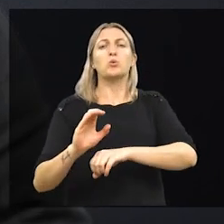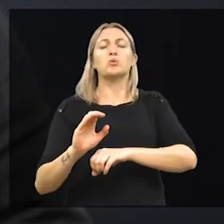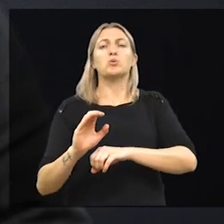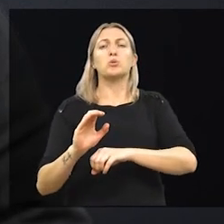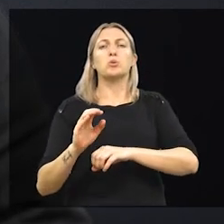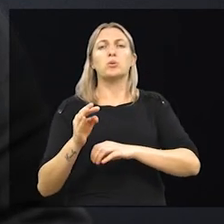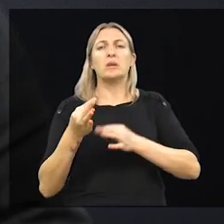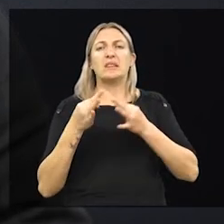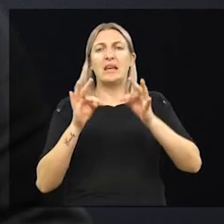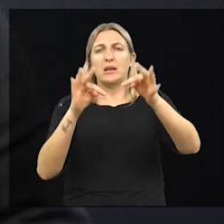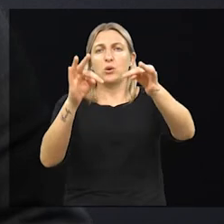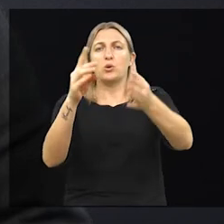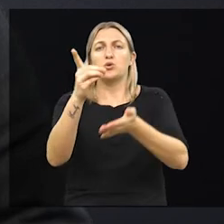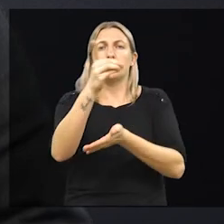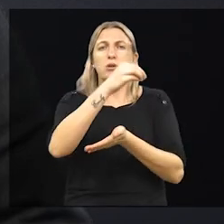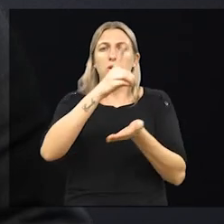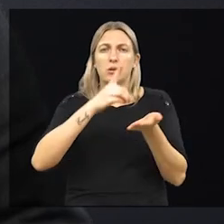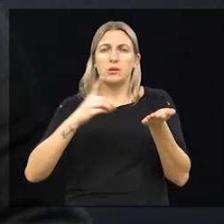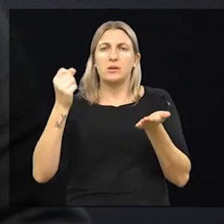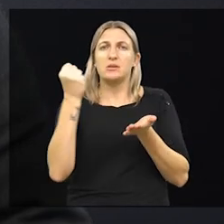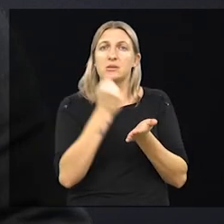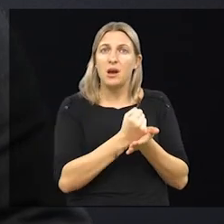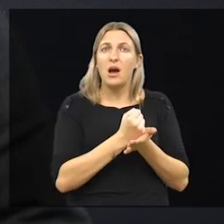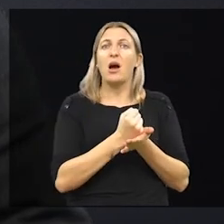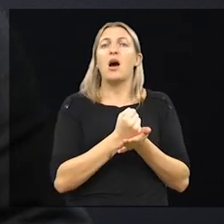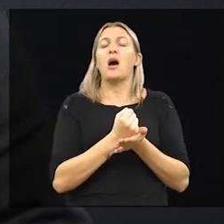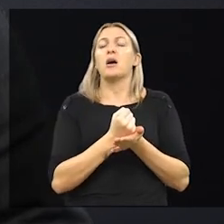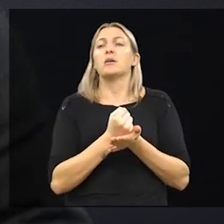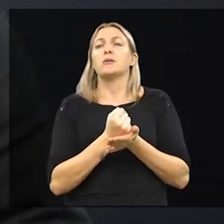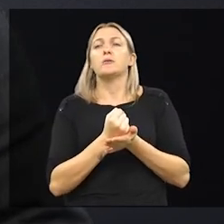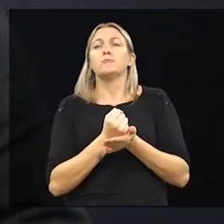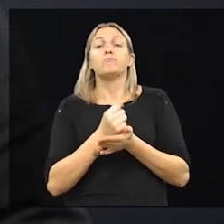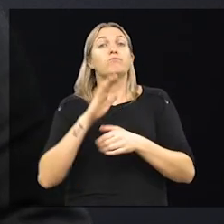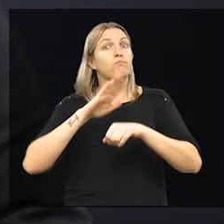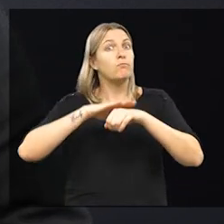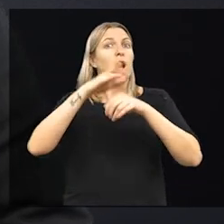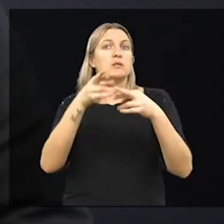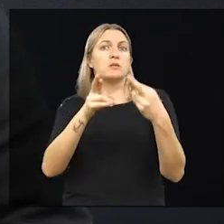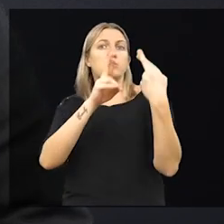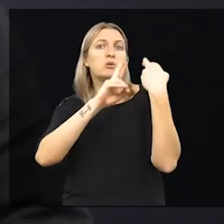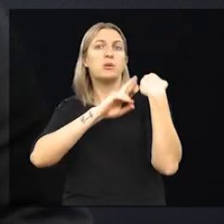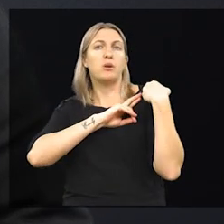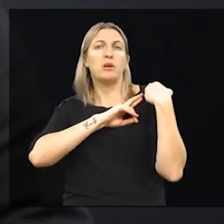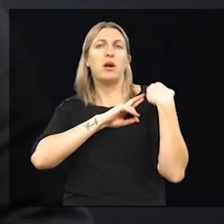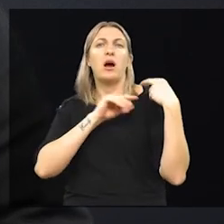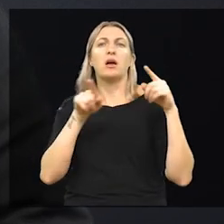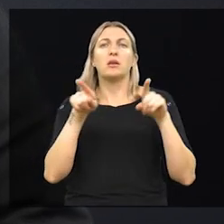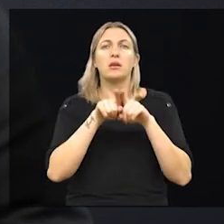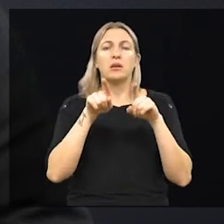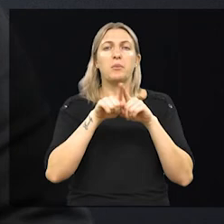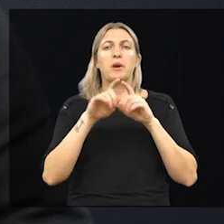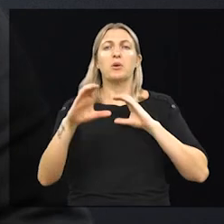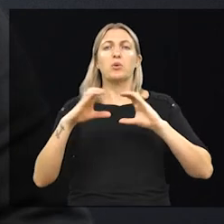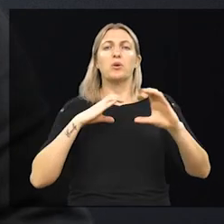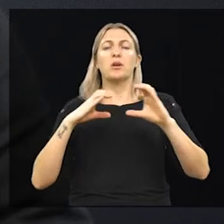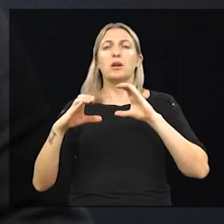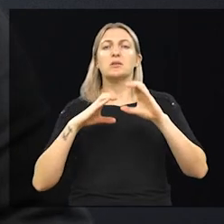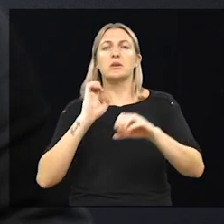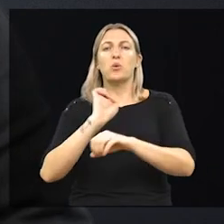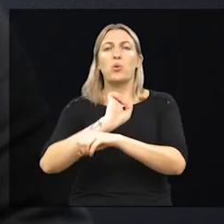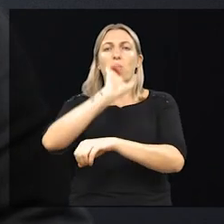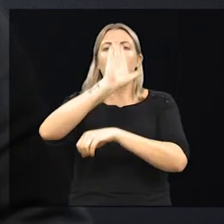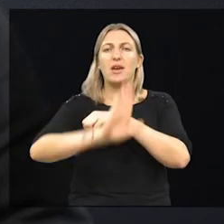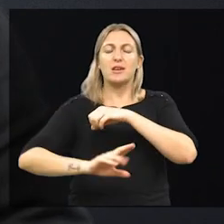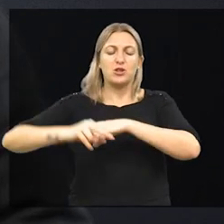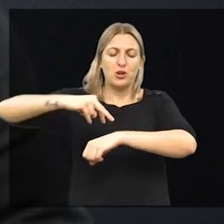com isso veio também a coordenação do edifício moda show que é um evento de grande porte que a gente faz aqui